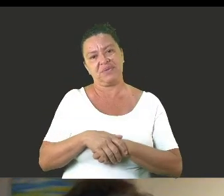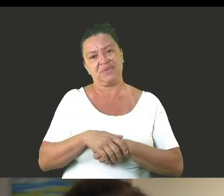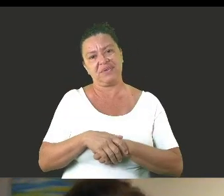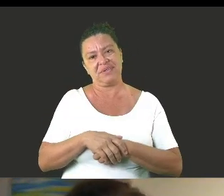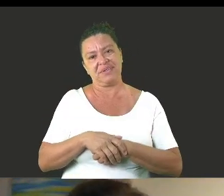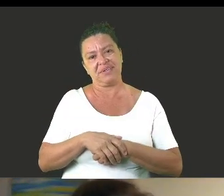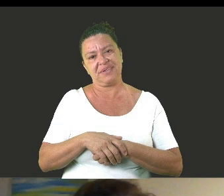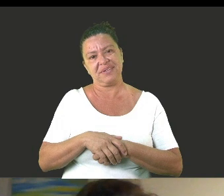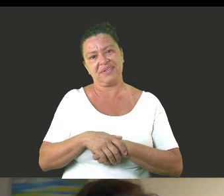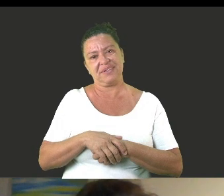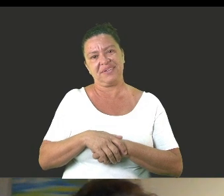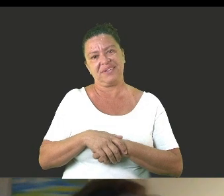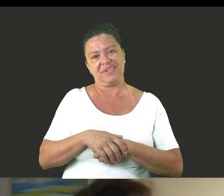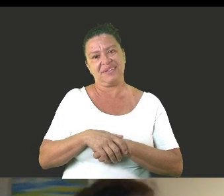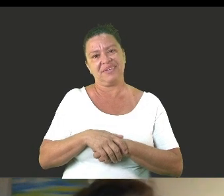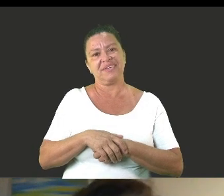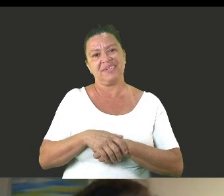nós